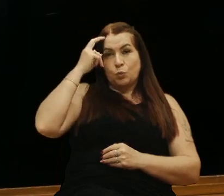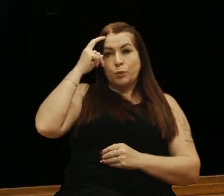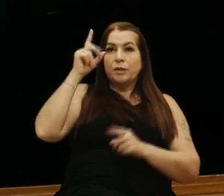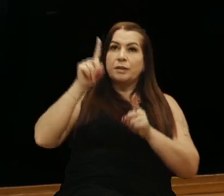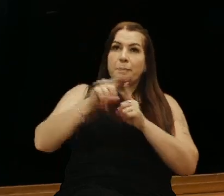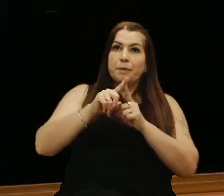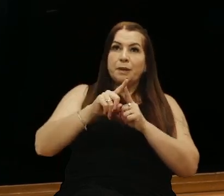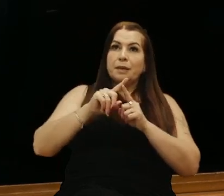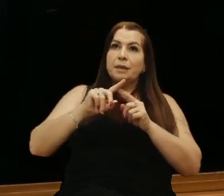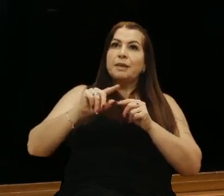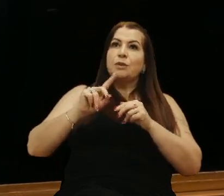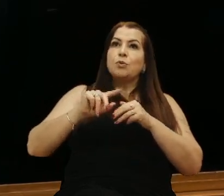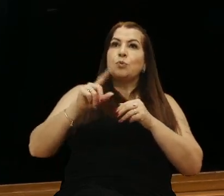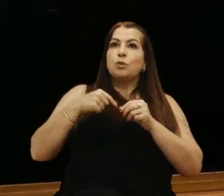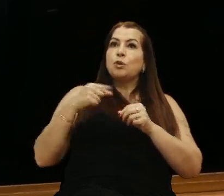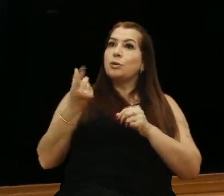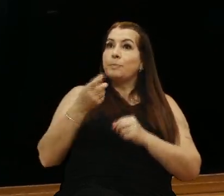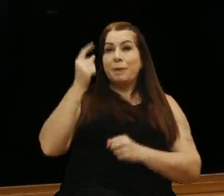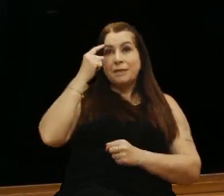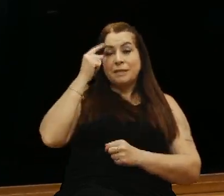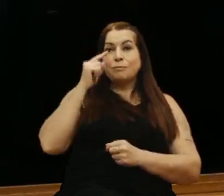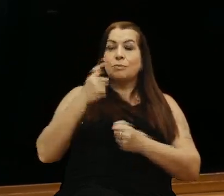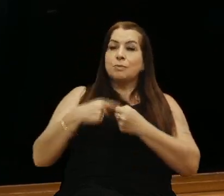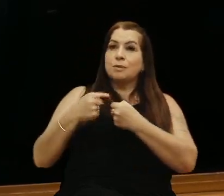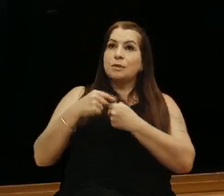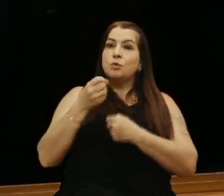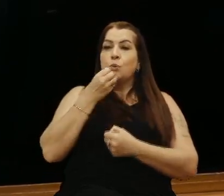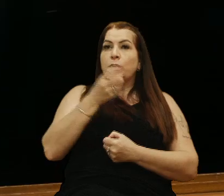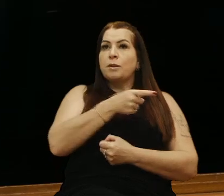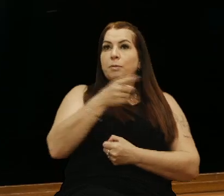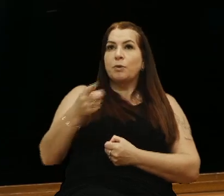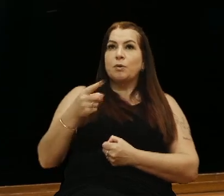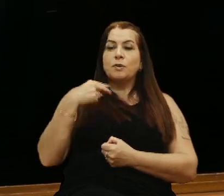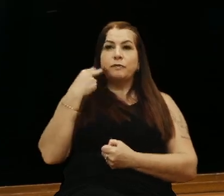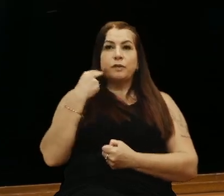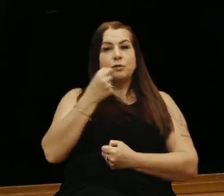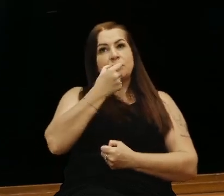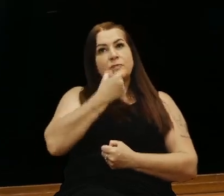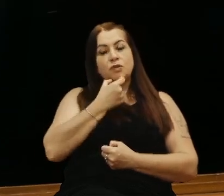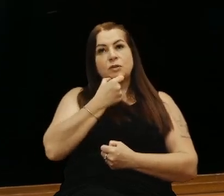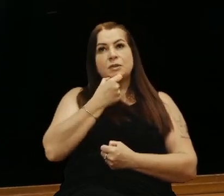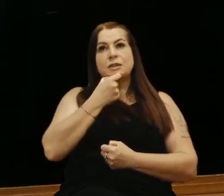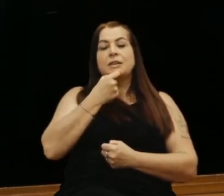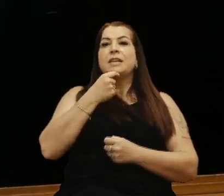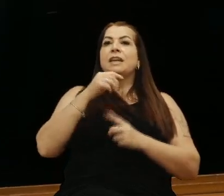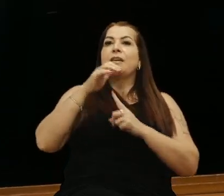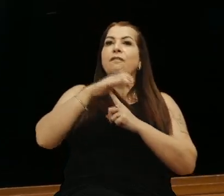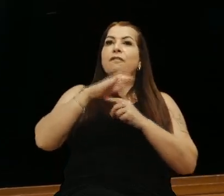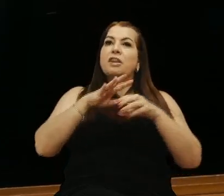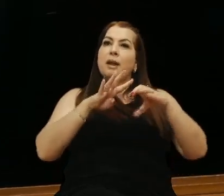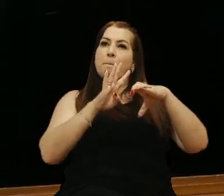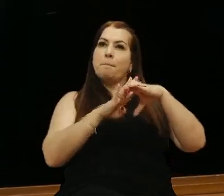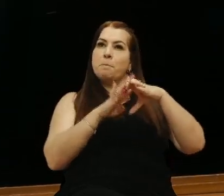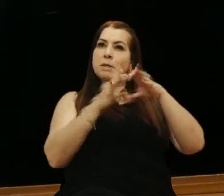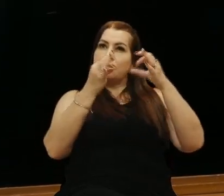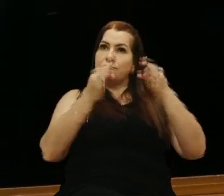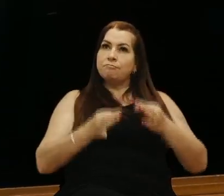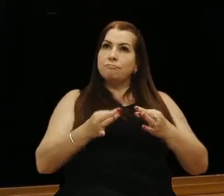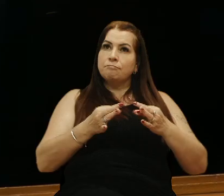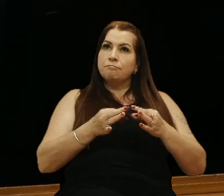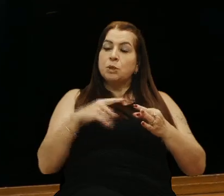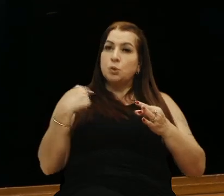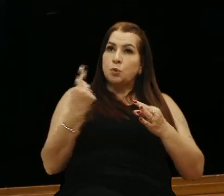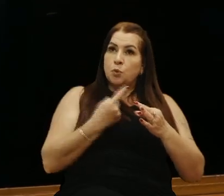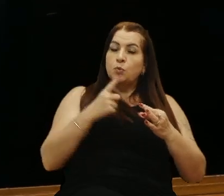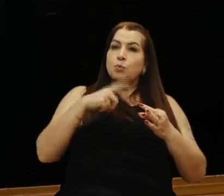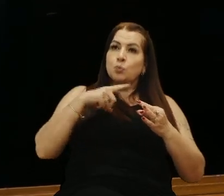nossa concepção de cidade. Se contassem para nós, vereador Cristiano Becker, que a Feira da Maesa daria tão certo,